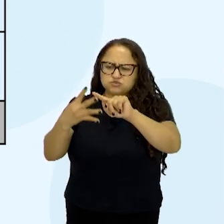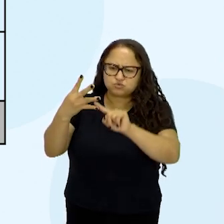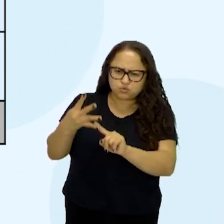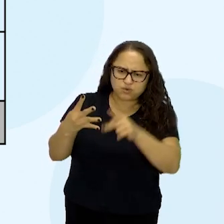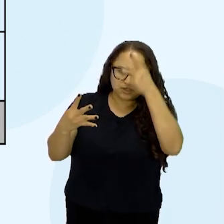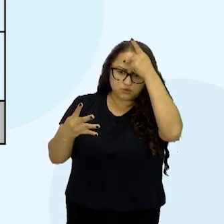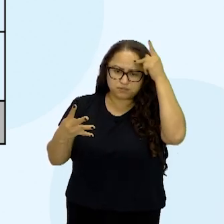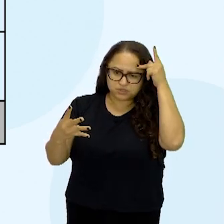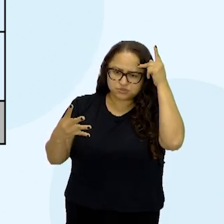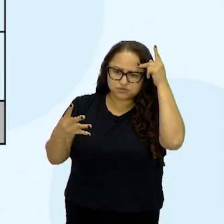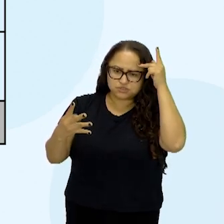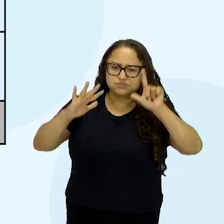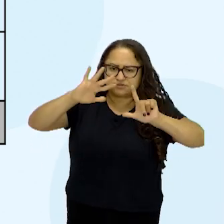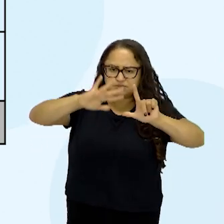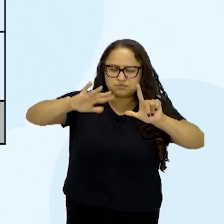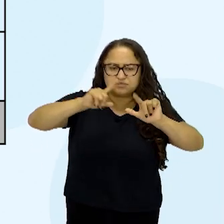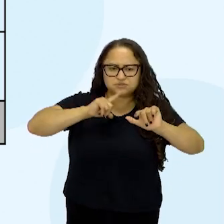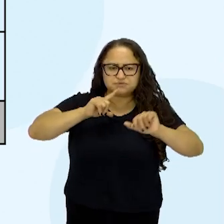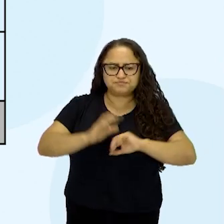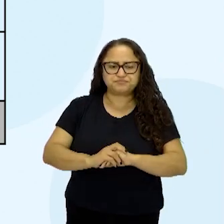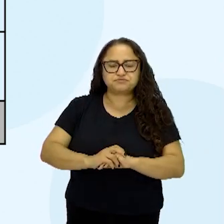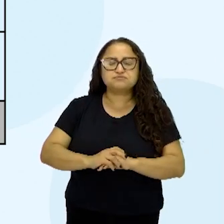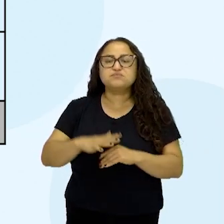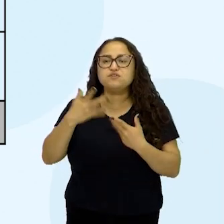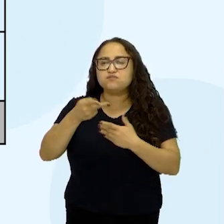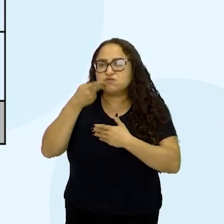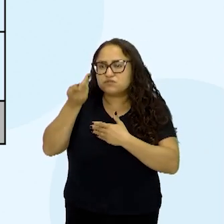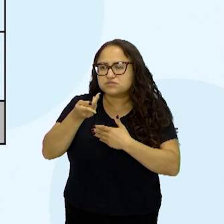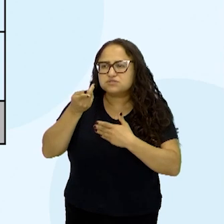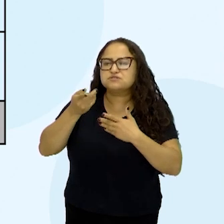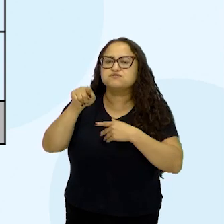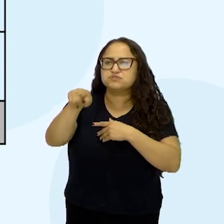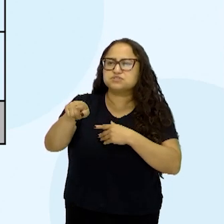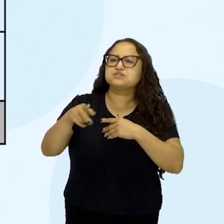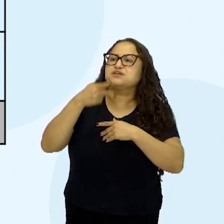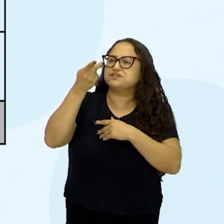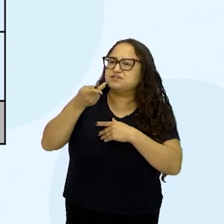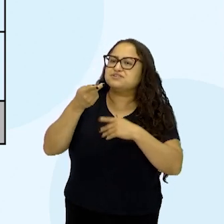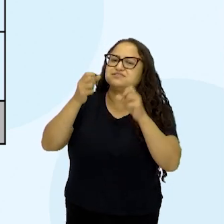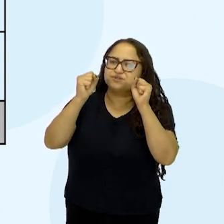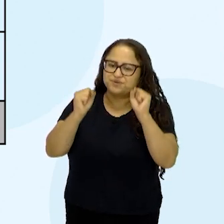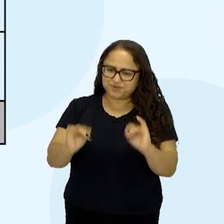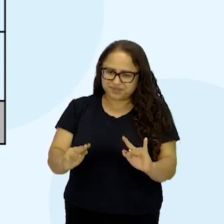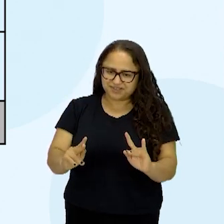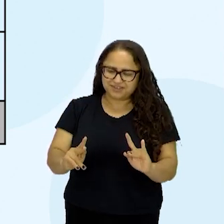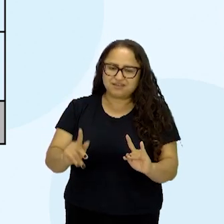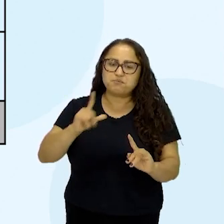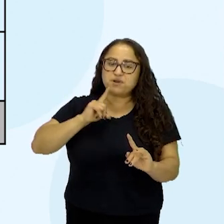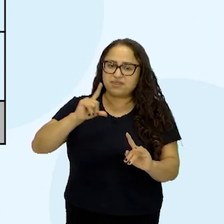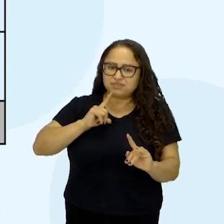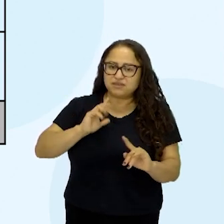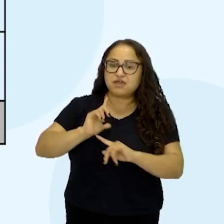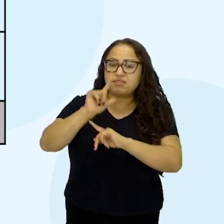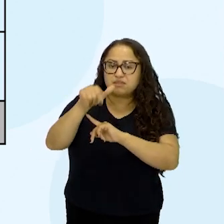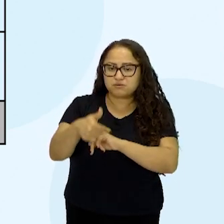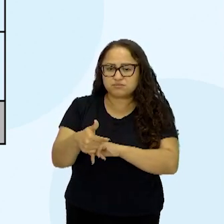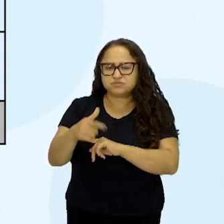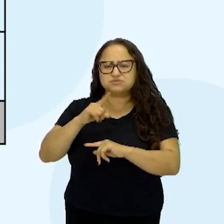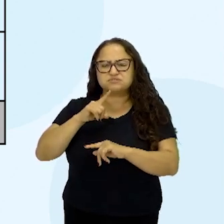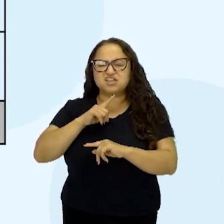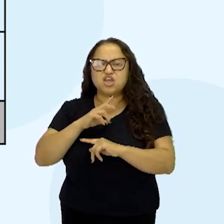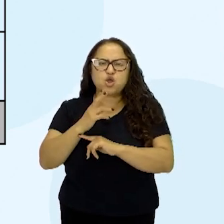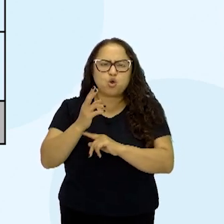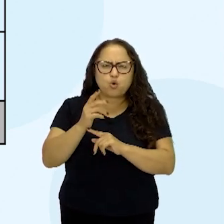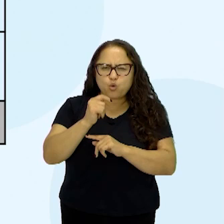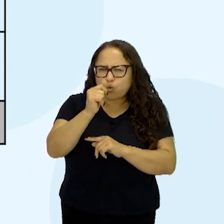lá. Bom? Então, Ed, eu vou ler em inglês, você repete em inglês para poder pegar a pronúncia. A maioria delas ali é parecida